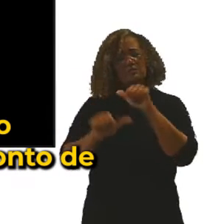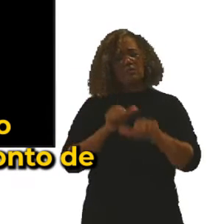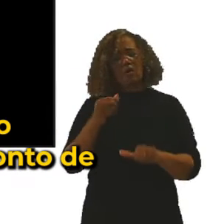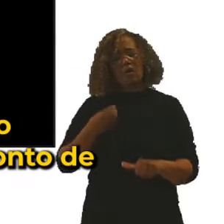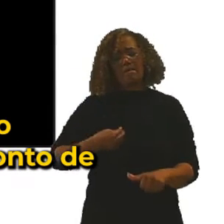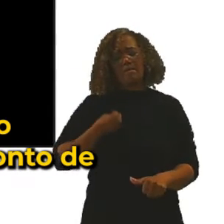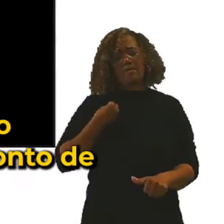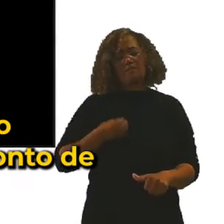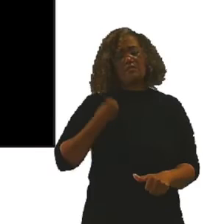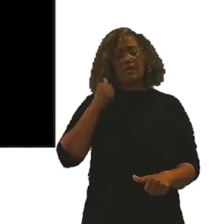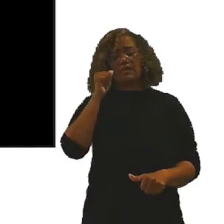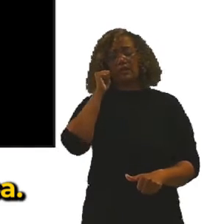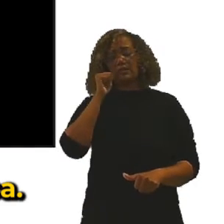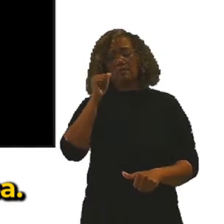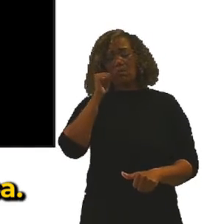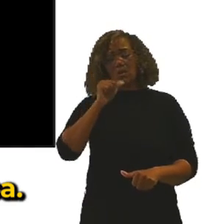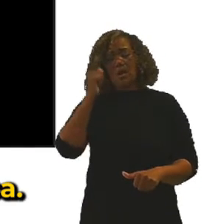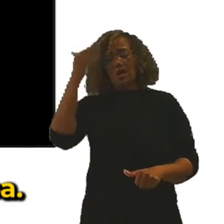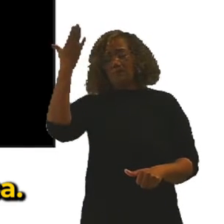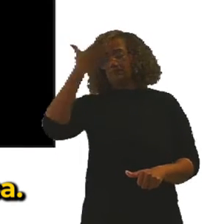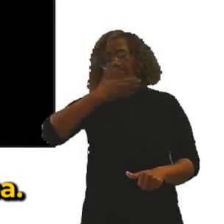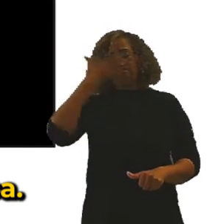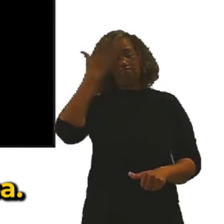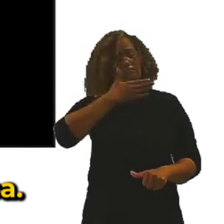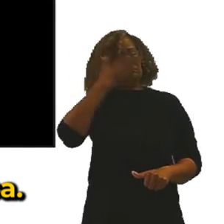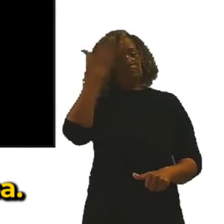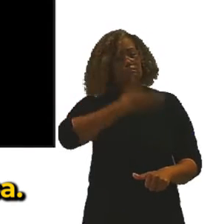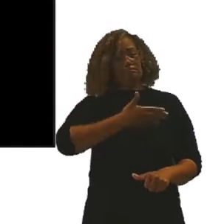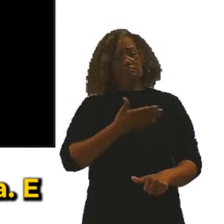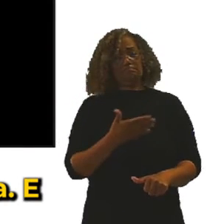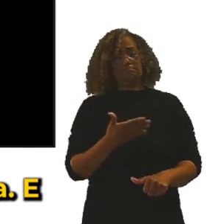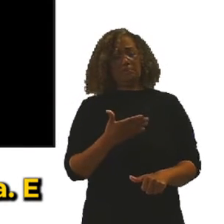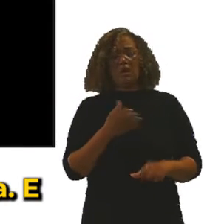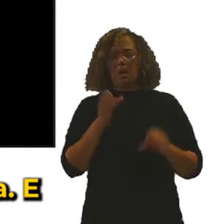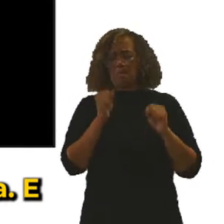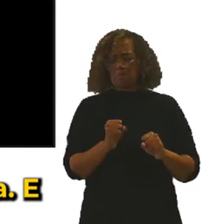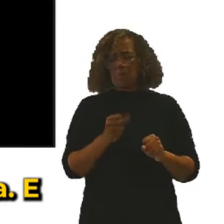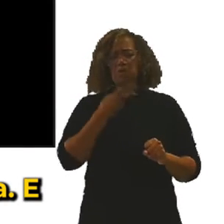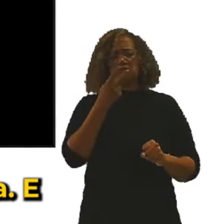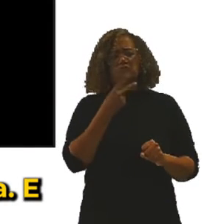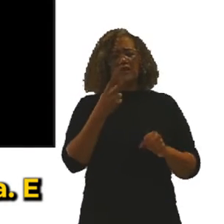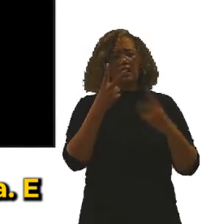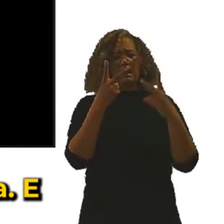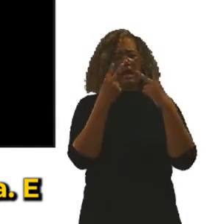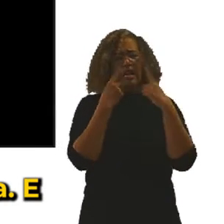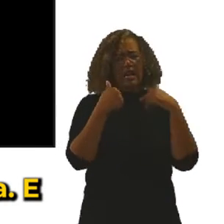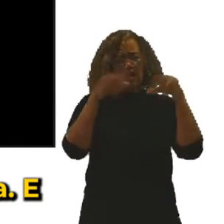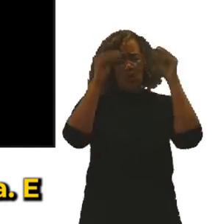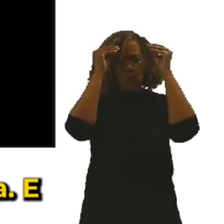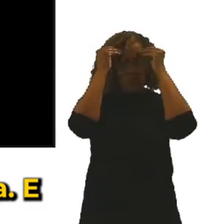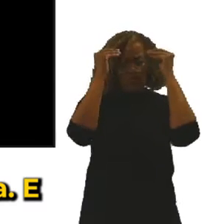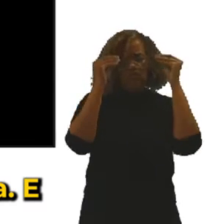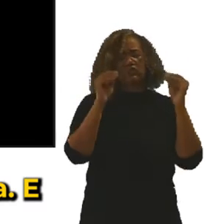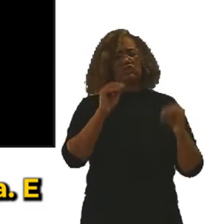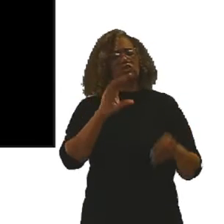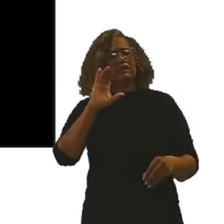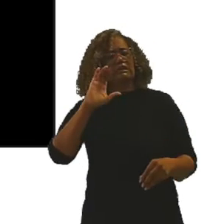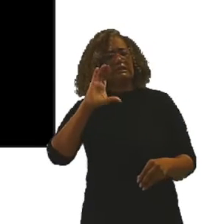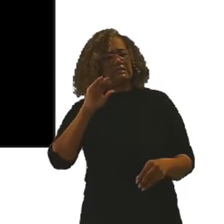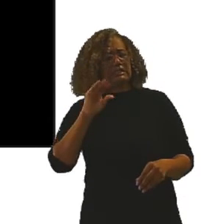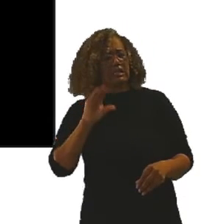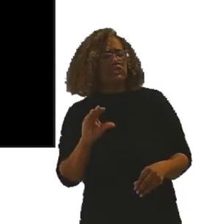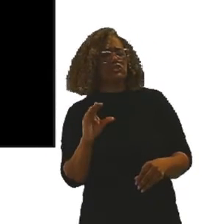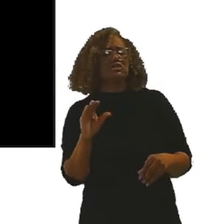invisível sob o ponto de vista. A gente pode falar da crítica linguística, a gente pode falar ideológica, científica,